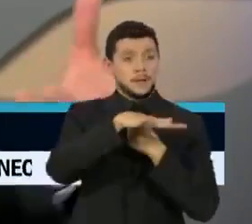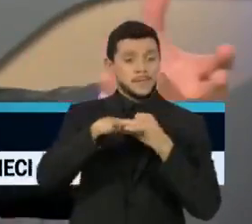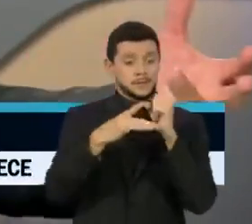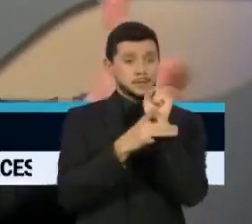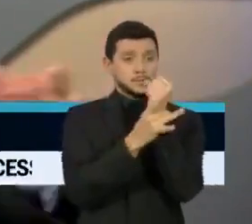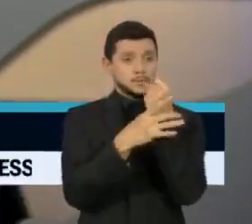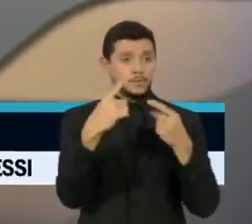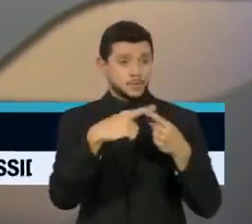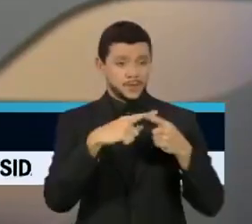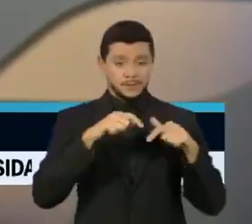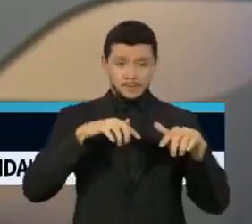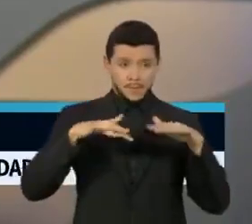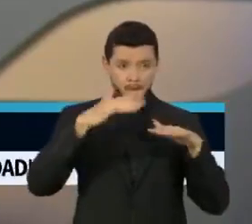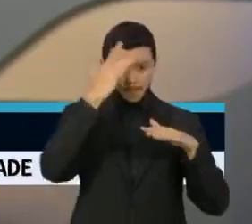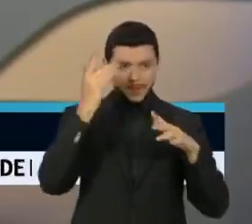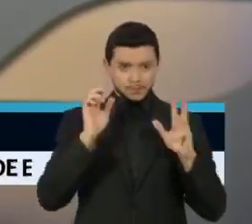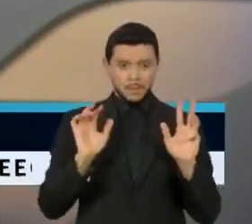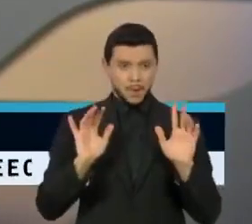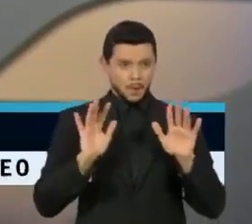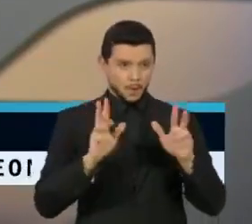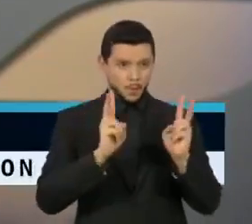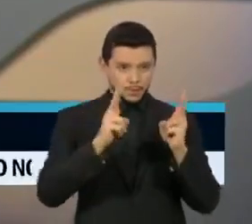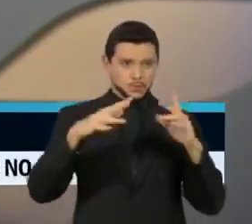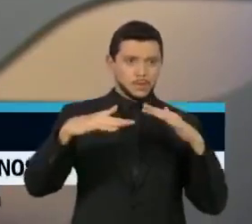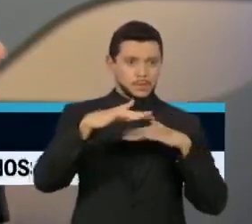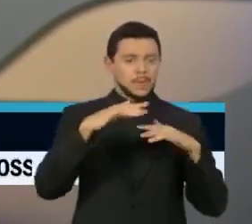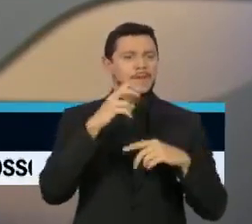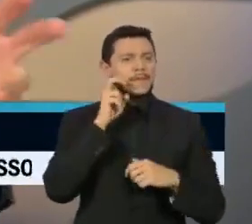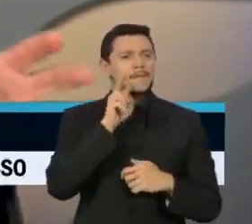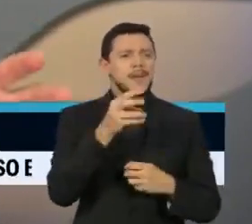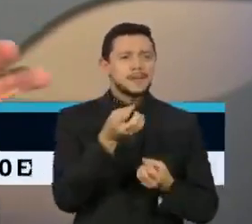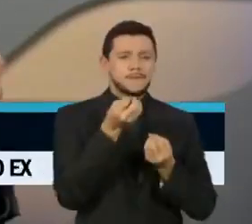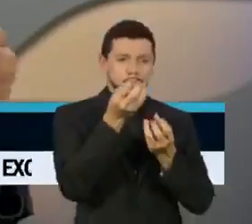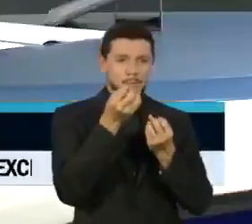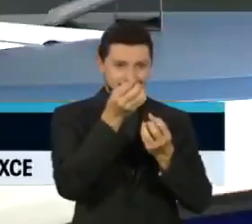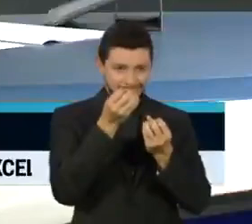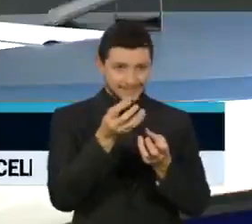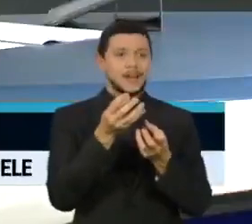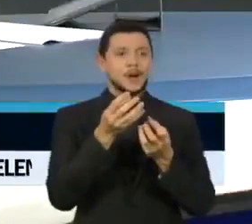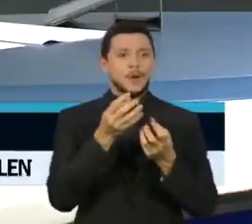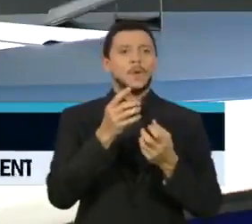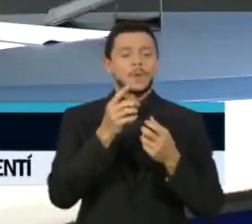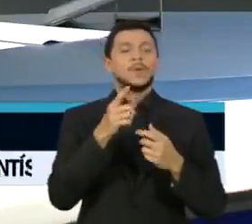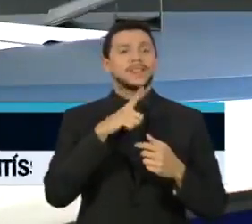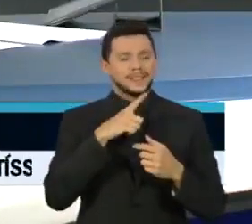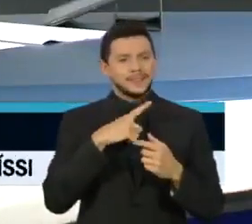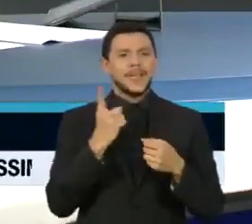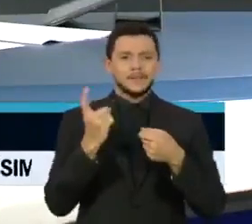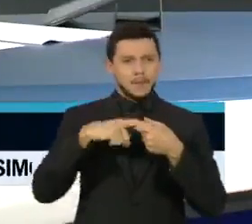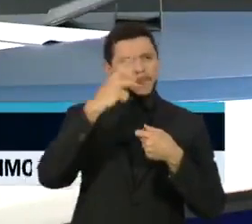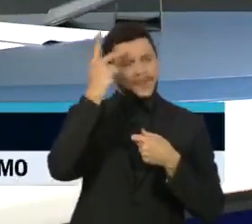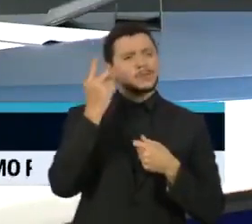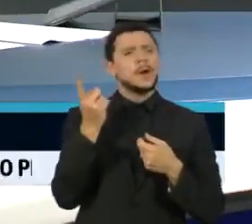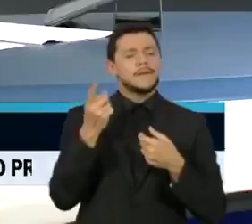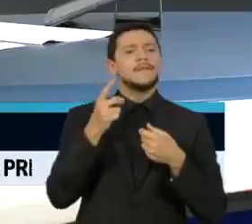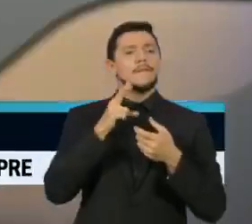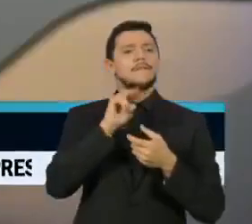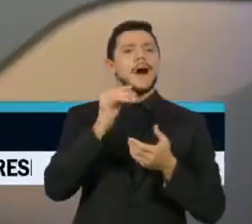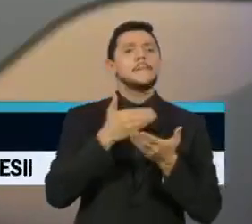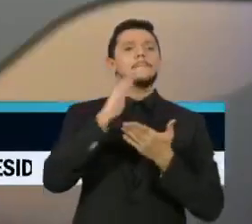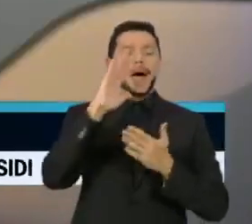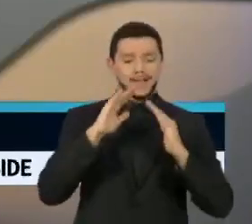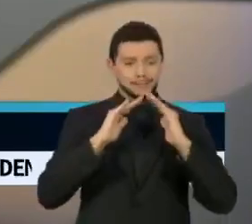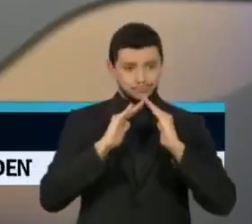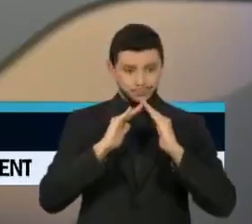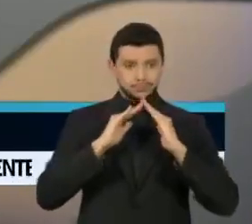circulação que está voltando a gente pega usados para do Google mobility está voltando as pessoas estão circulando mais né só